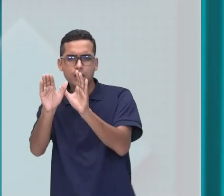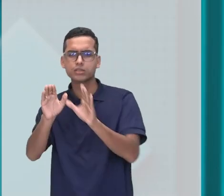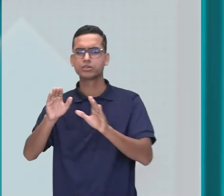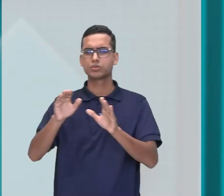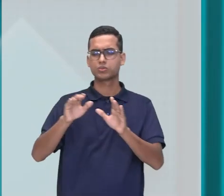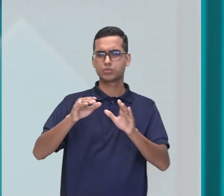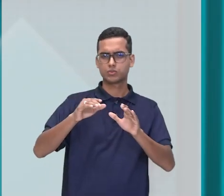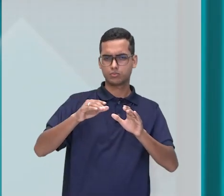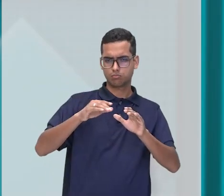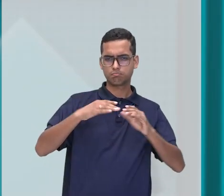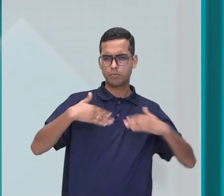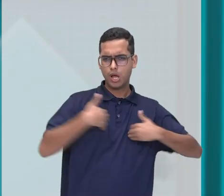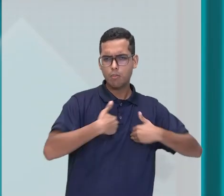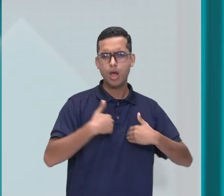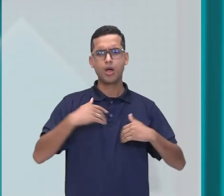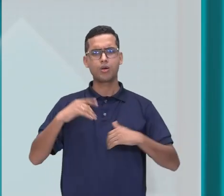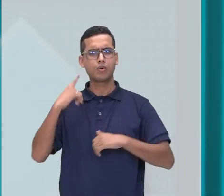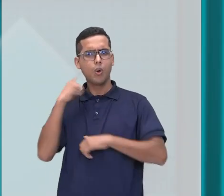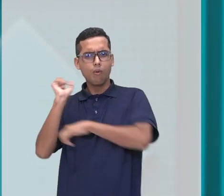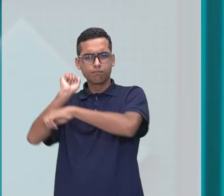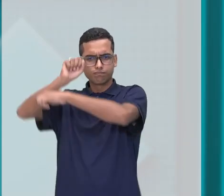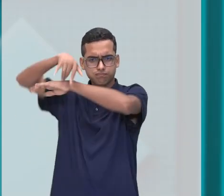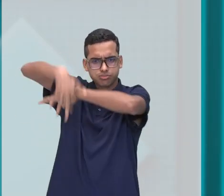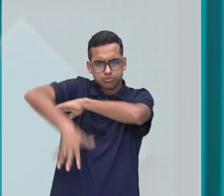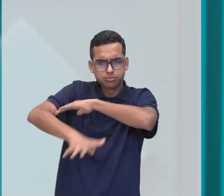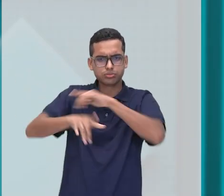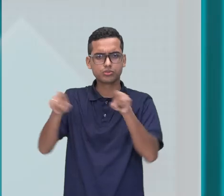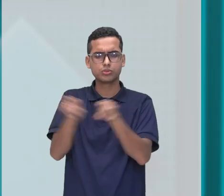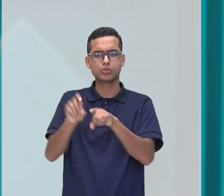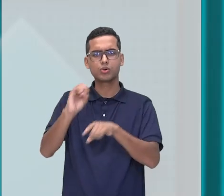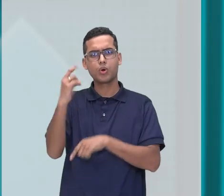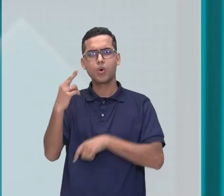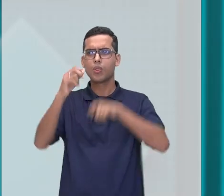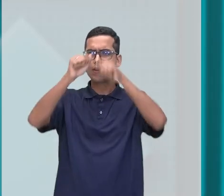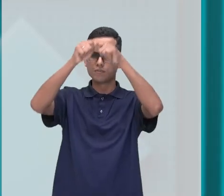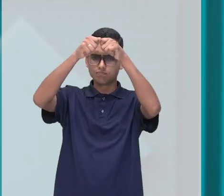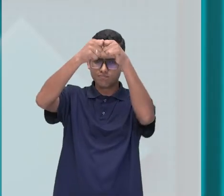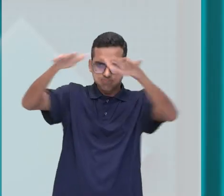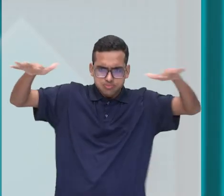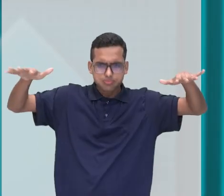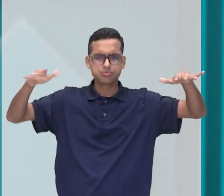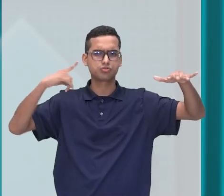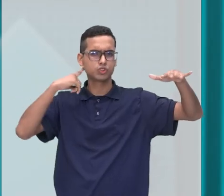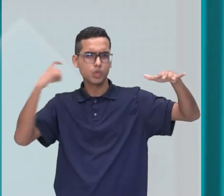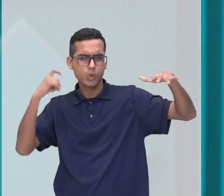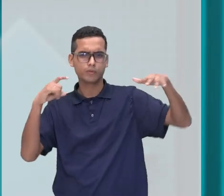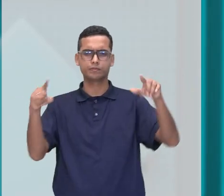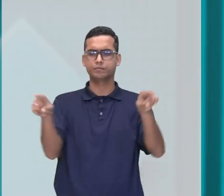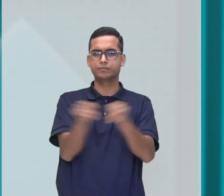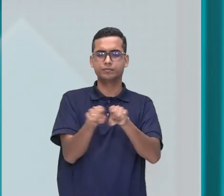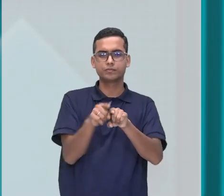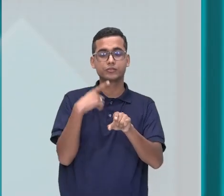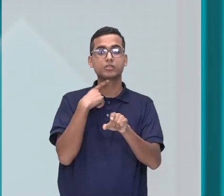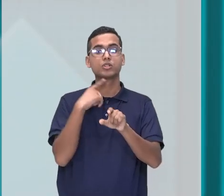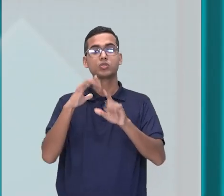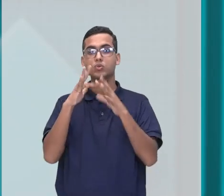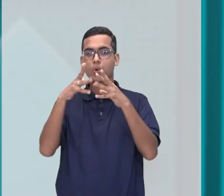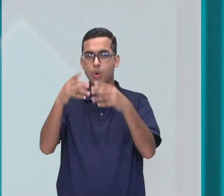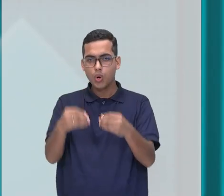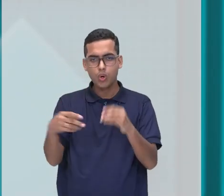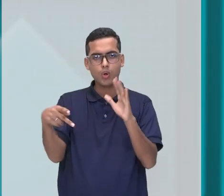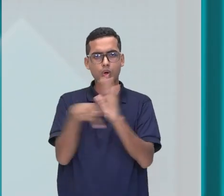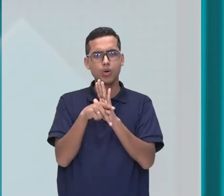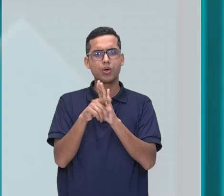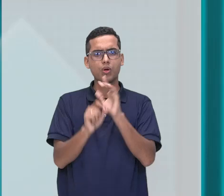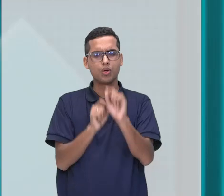de uma cachoeira, de um trovão, tudo sons naturais da natureza. E pode ser produzido também por